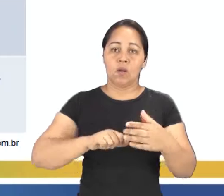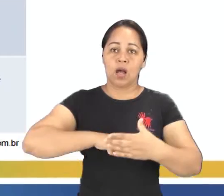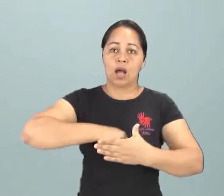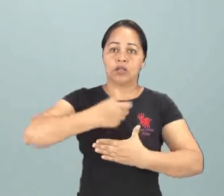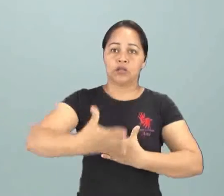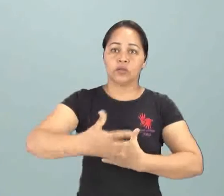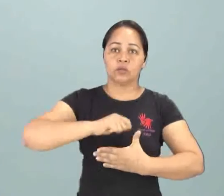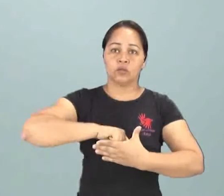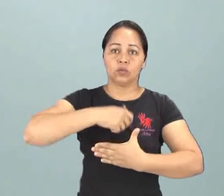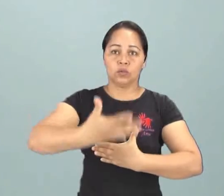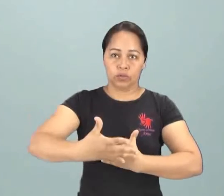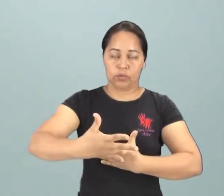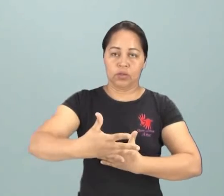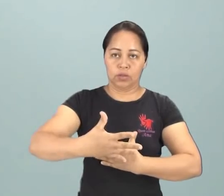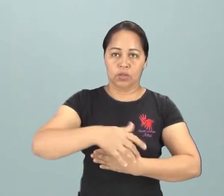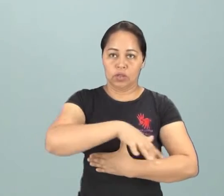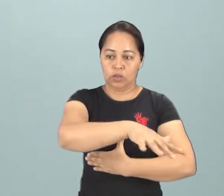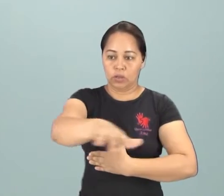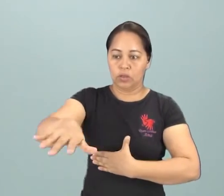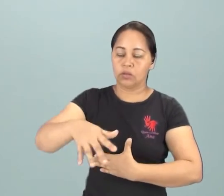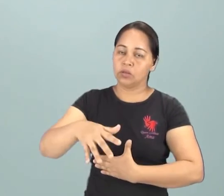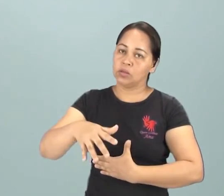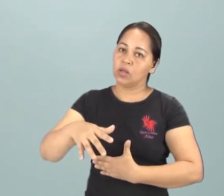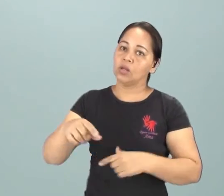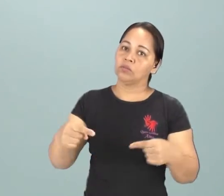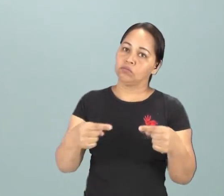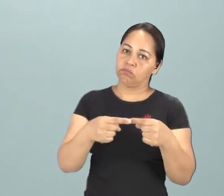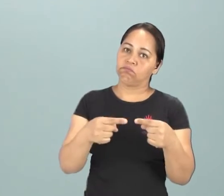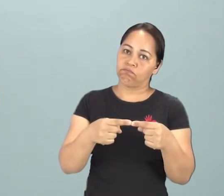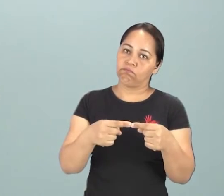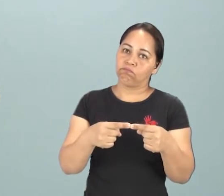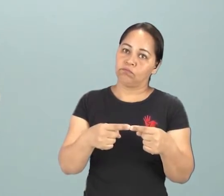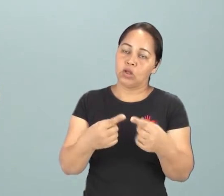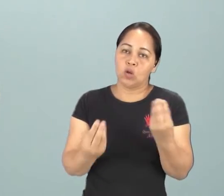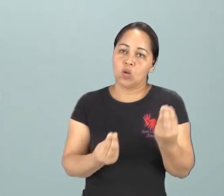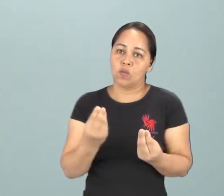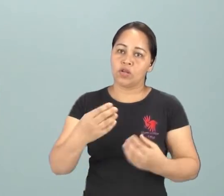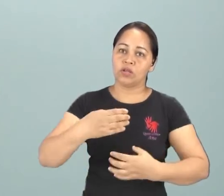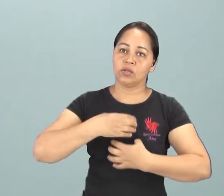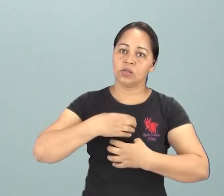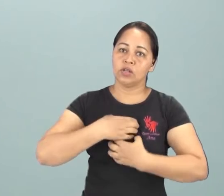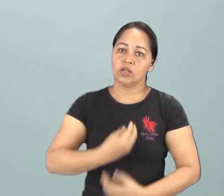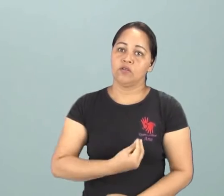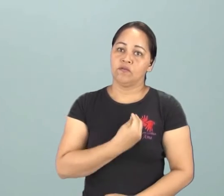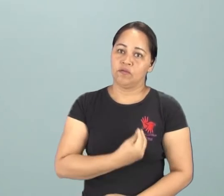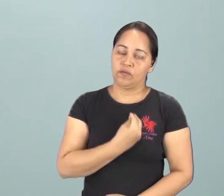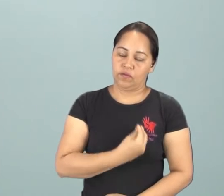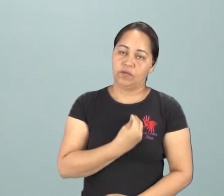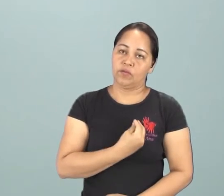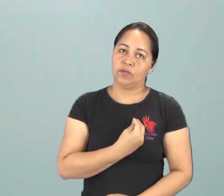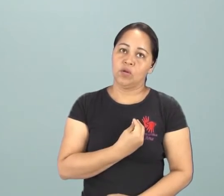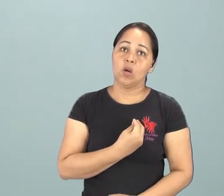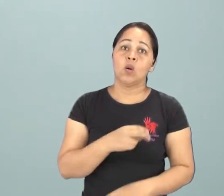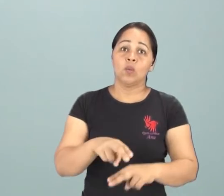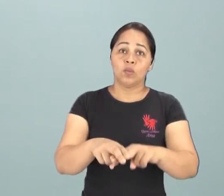justificava-se através do meio em que ele vivia. Daí a presença marcante da teoria do